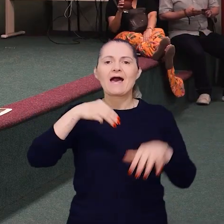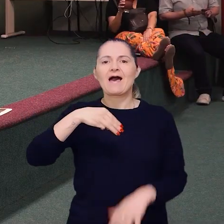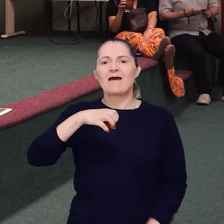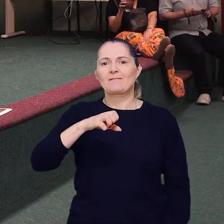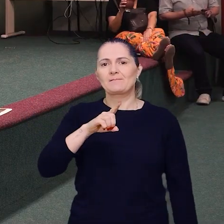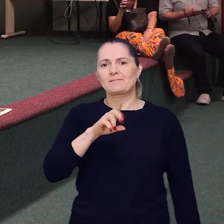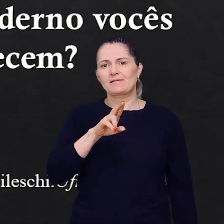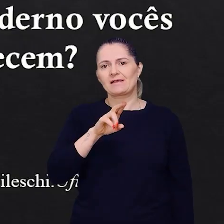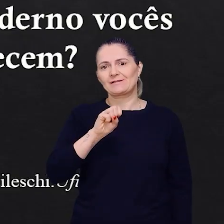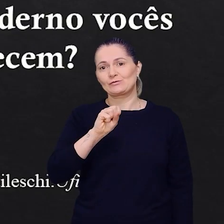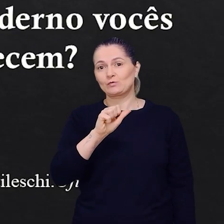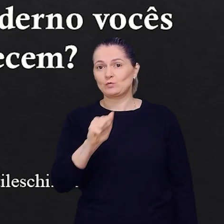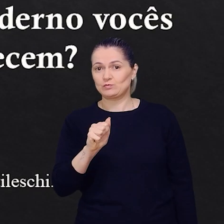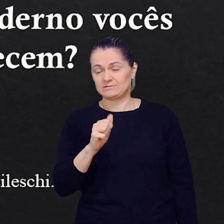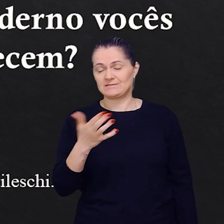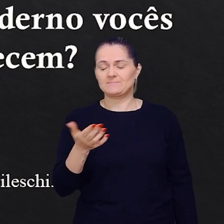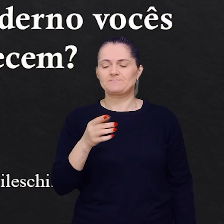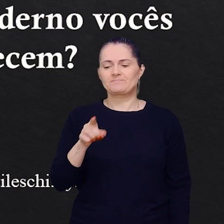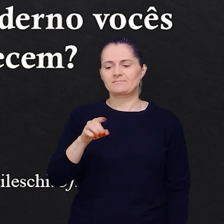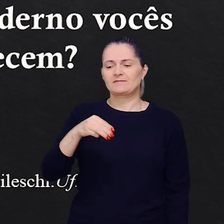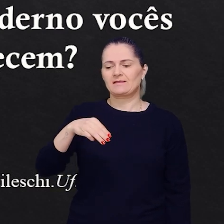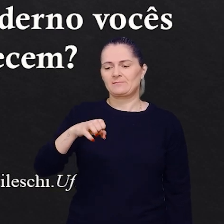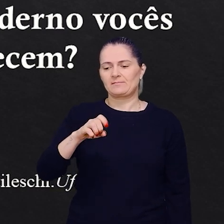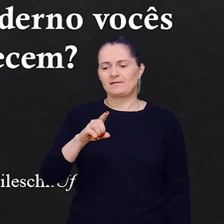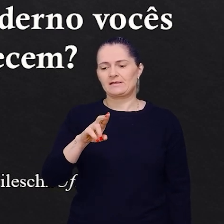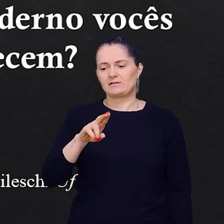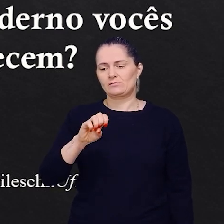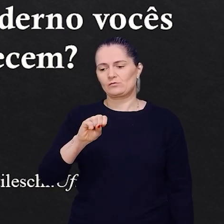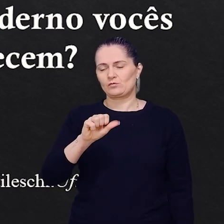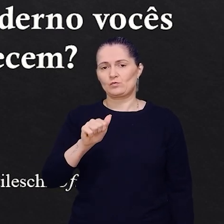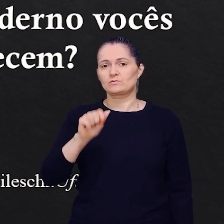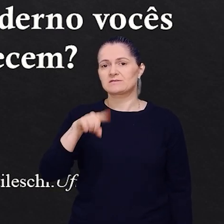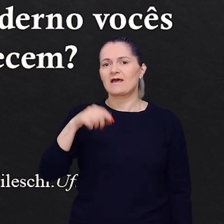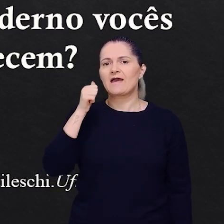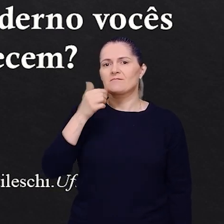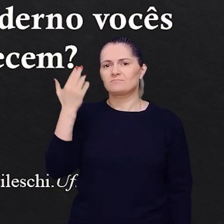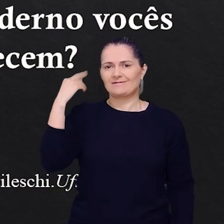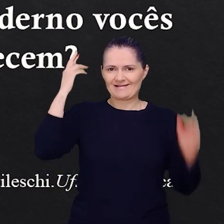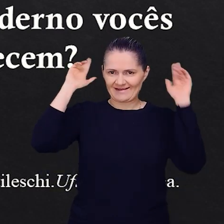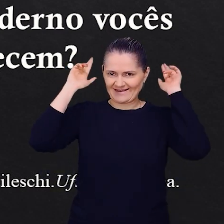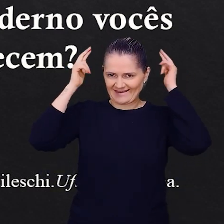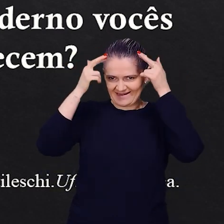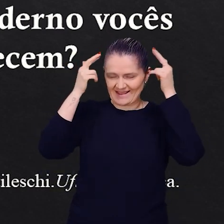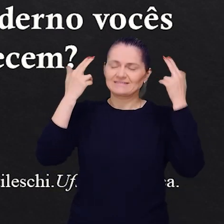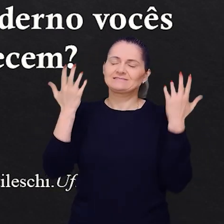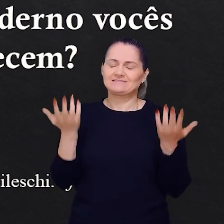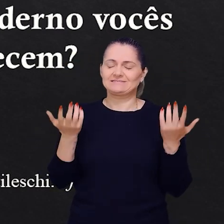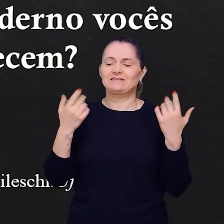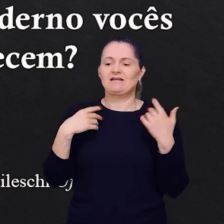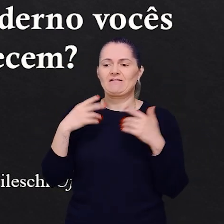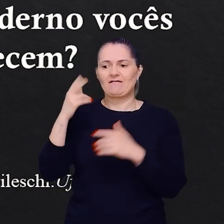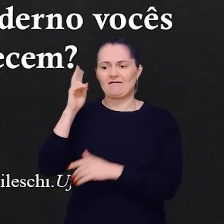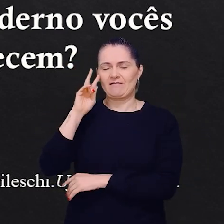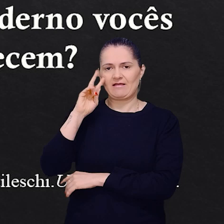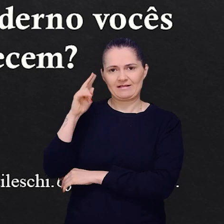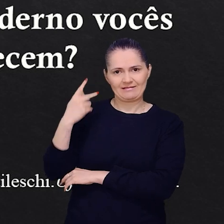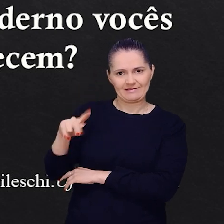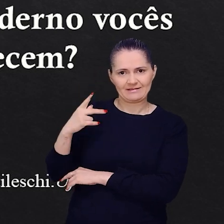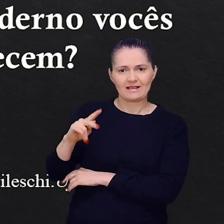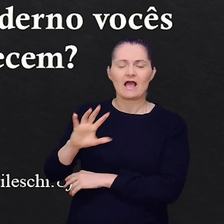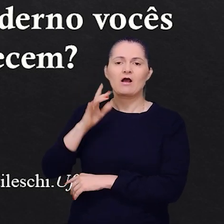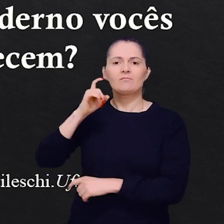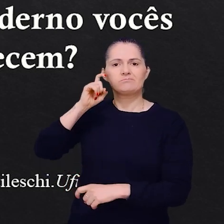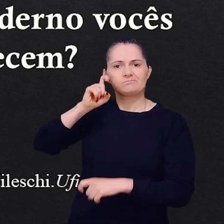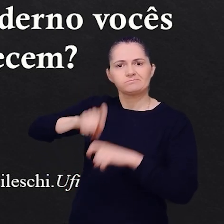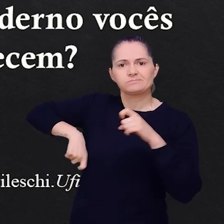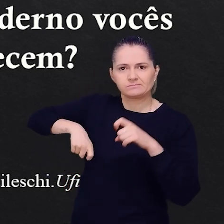Medusa ela era uma figura feminina lá da Grécia Antiga, e na história da Medusa ela